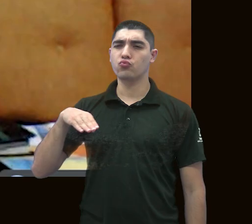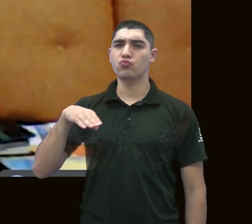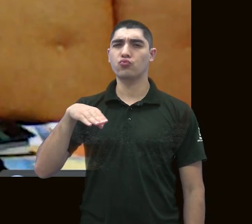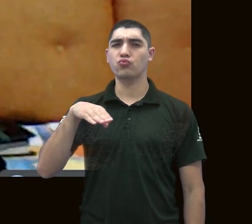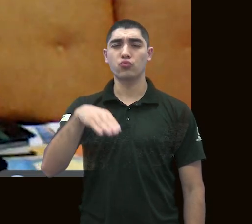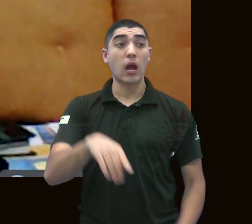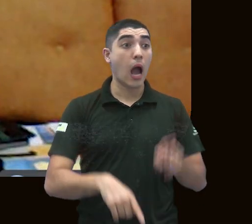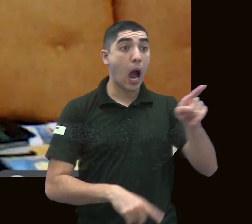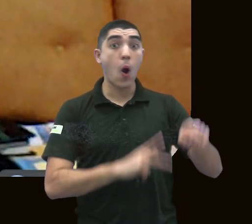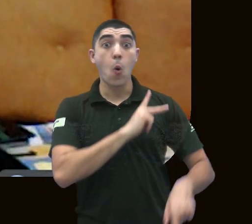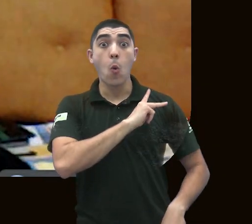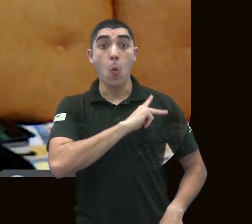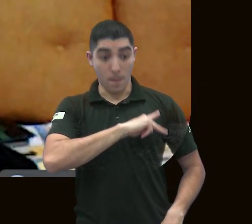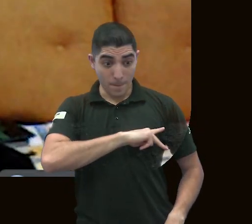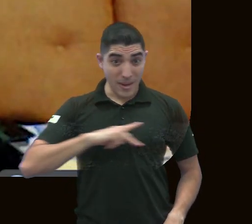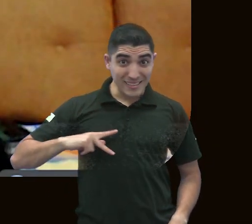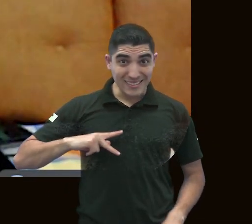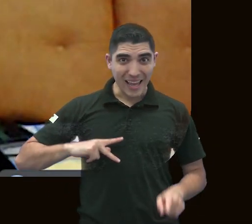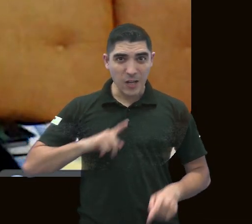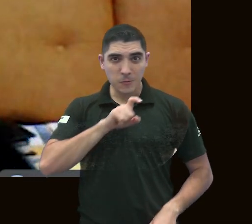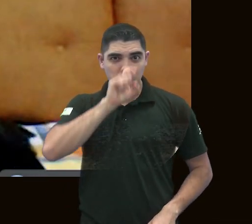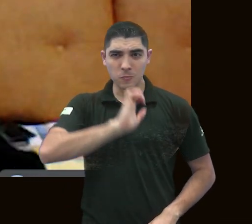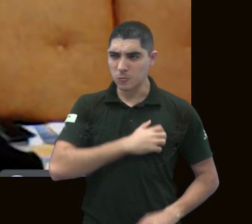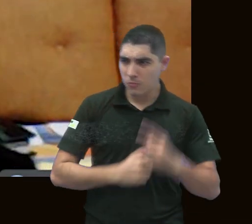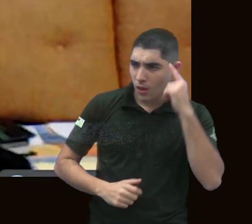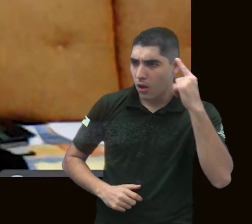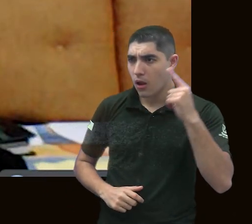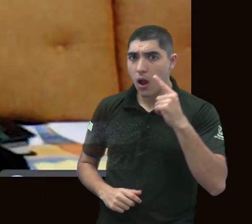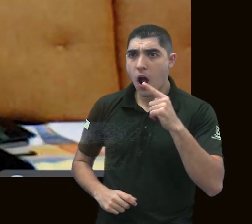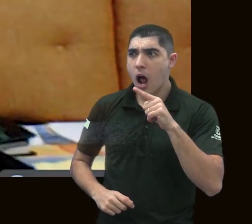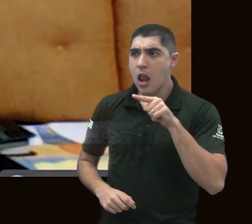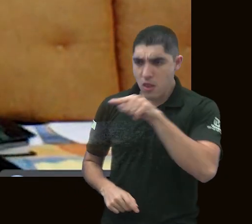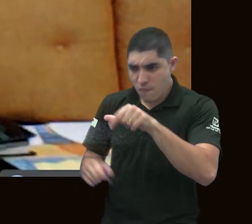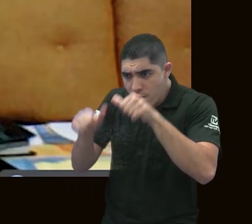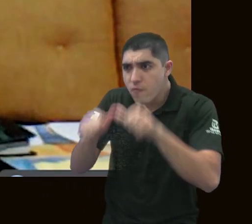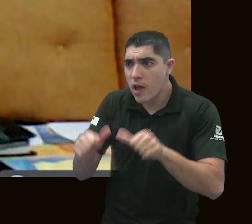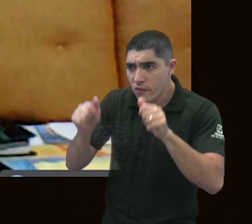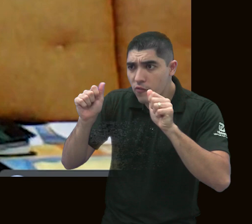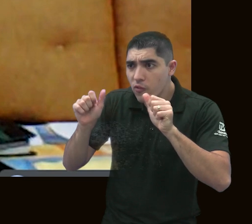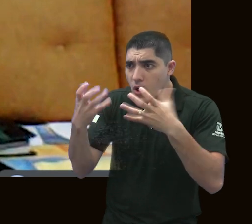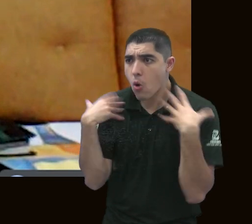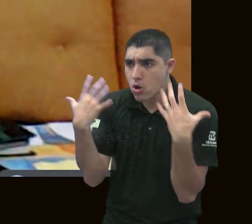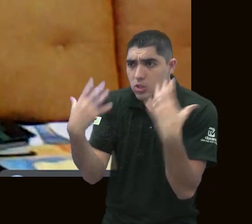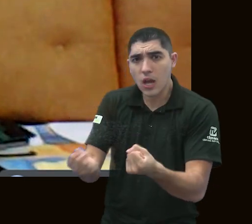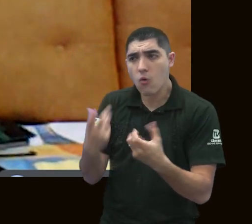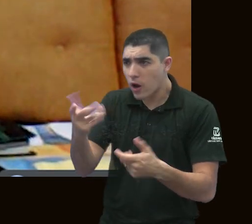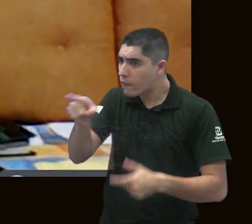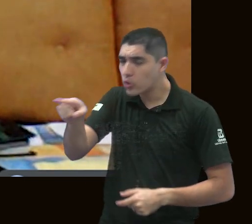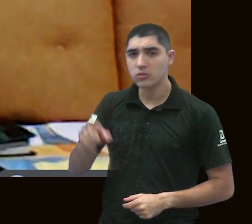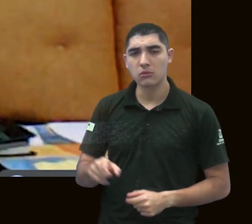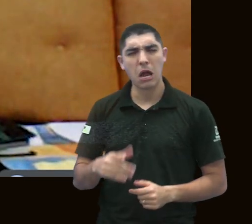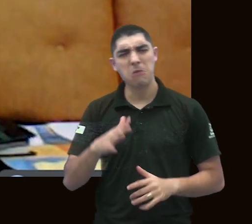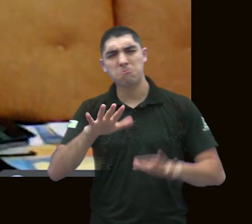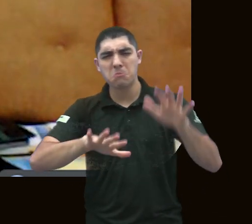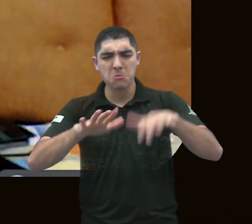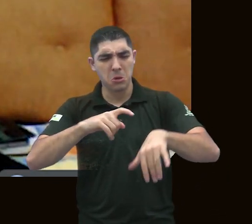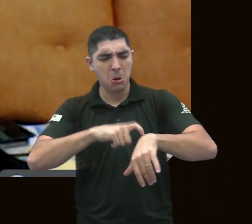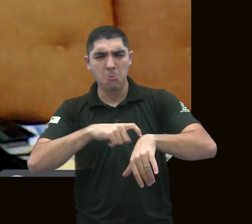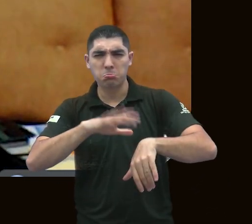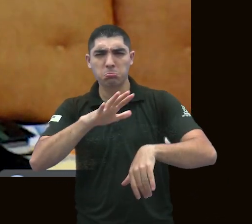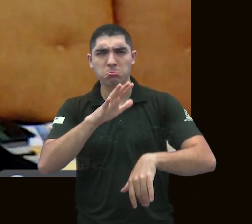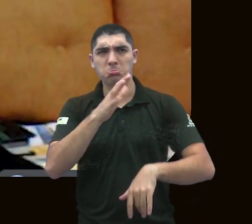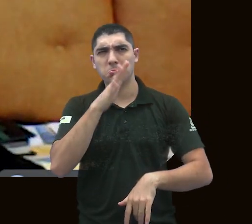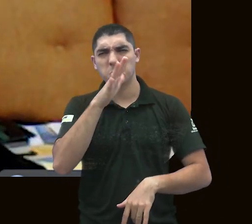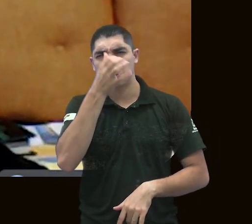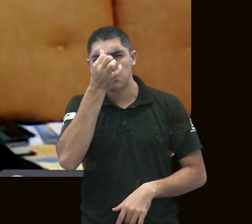Aí falaram, não, você não vai sair daqui antes da gente te contratar. E realmente eu fiquei acho que umas 6 horas em São José lá